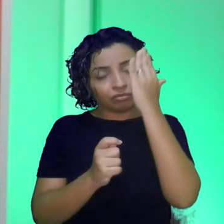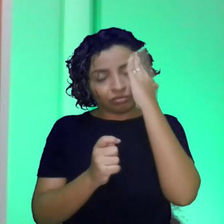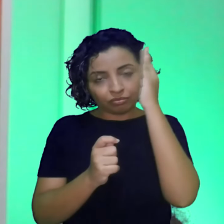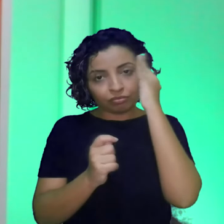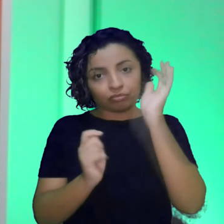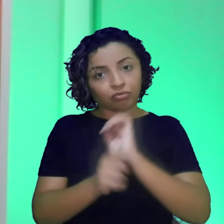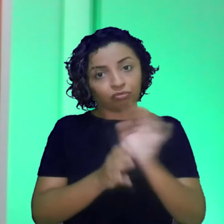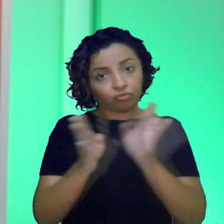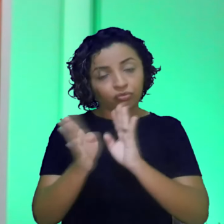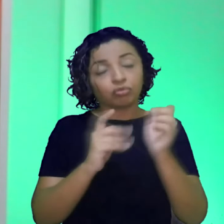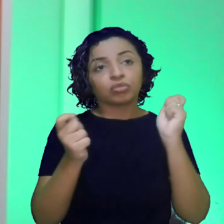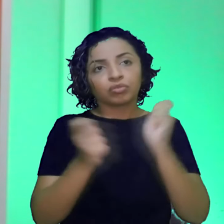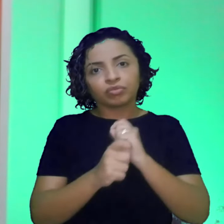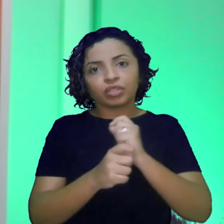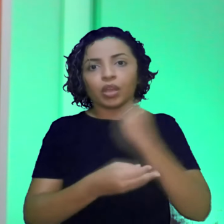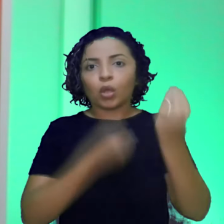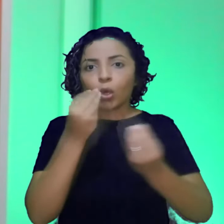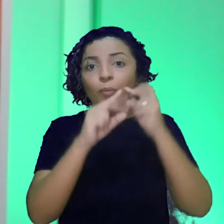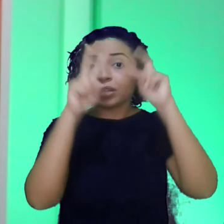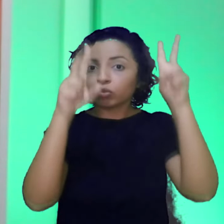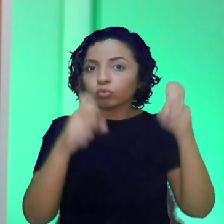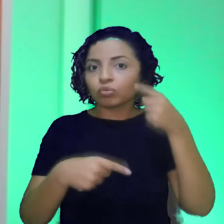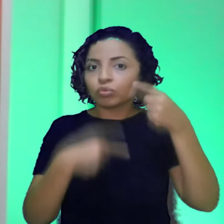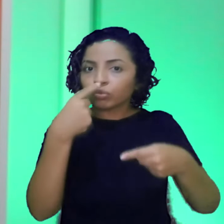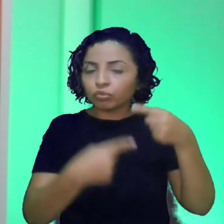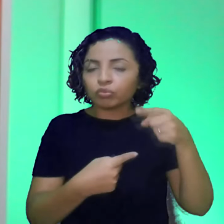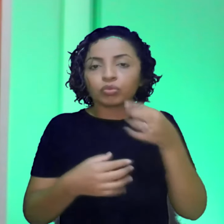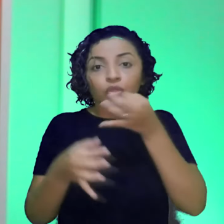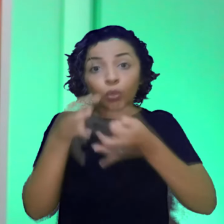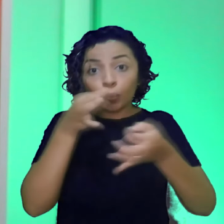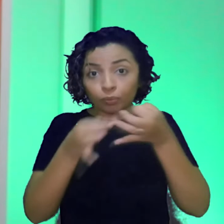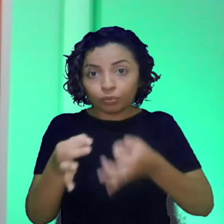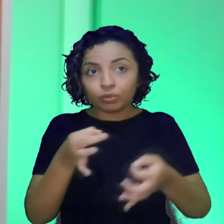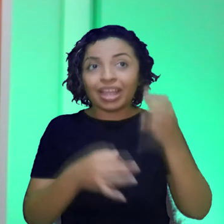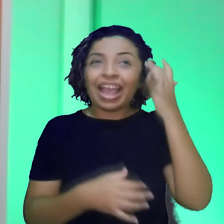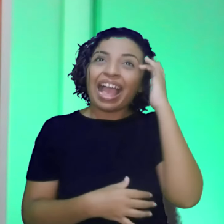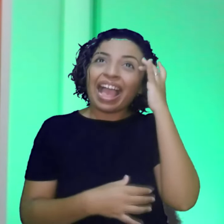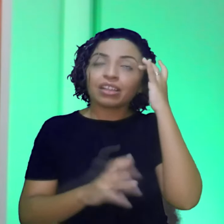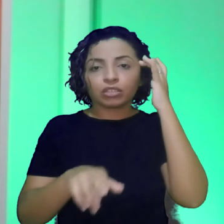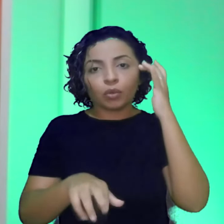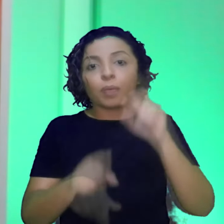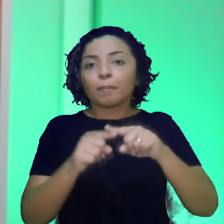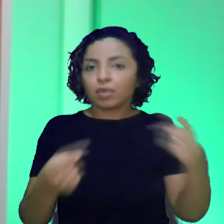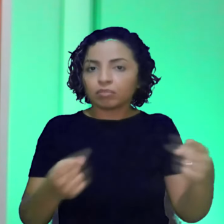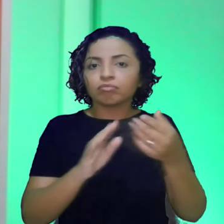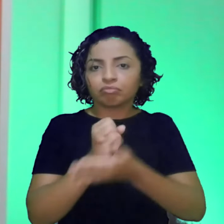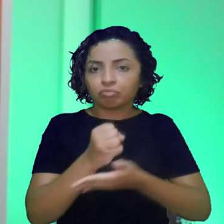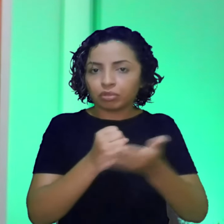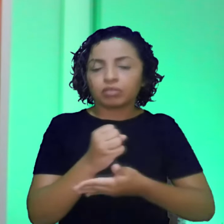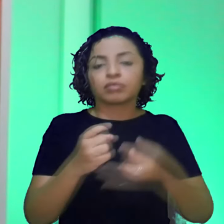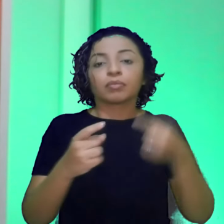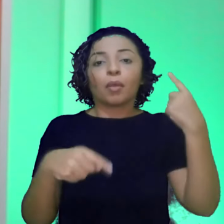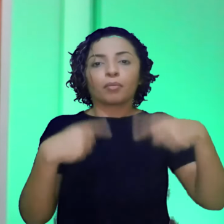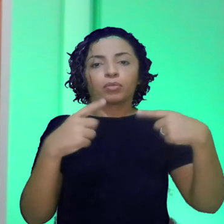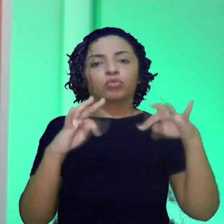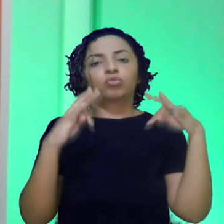queremos, debatendo os assuntos relevantes com opiniões próprias, argumentos racionais e sem achismos. Política é para